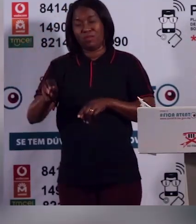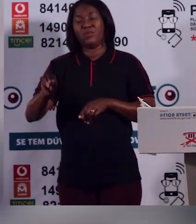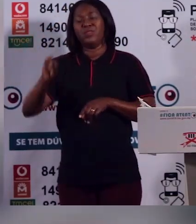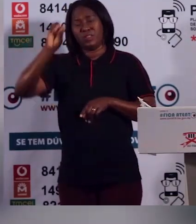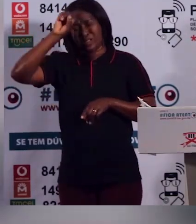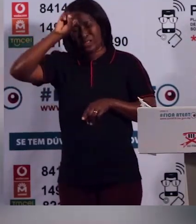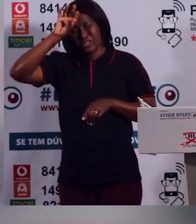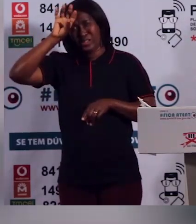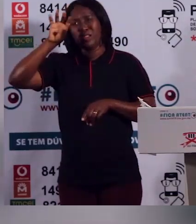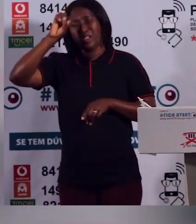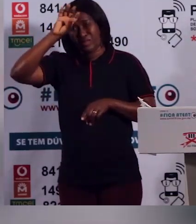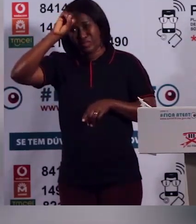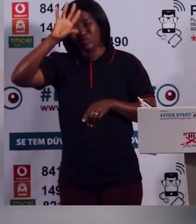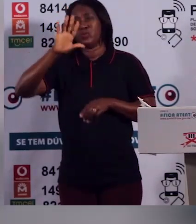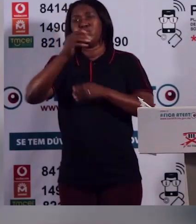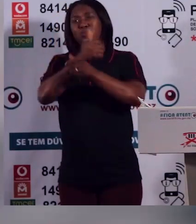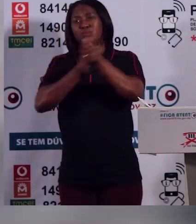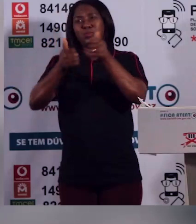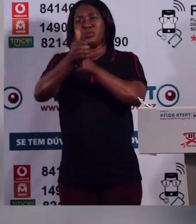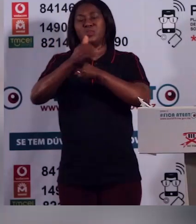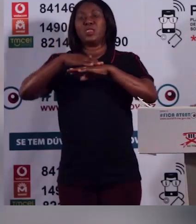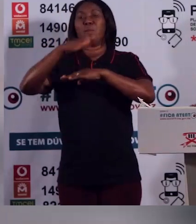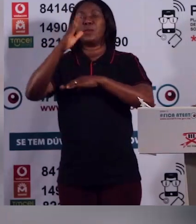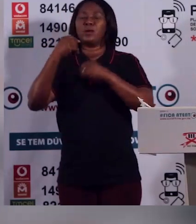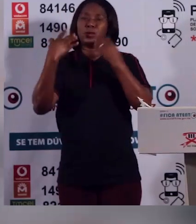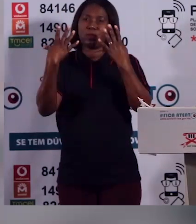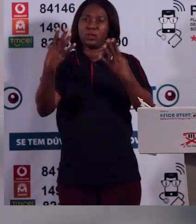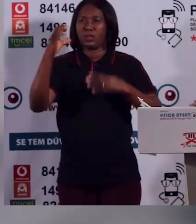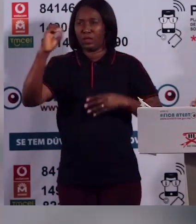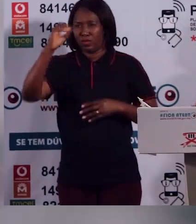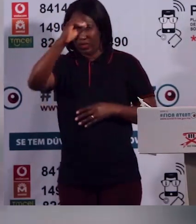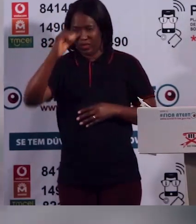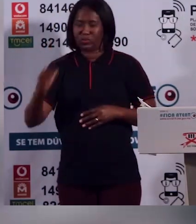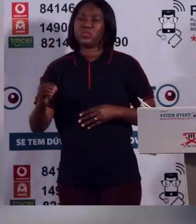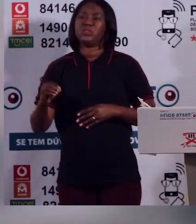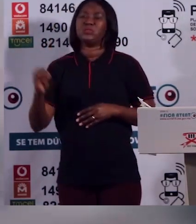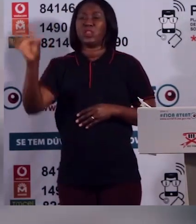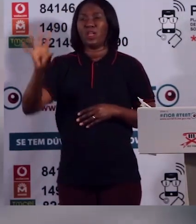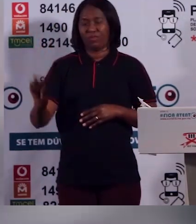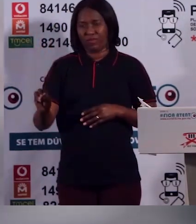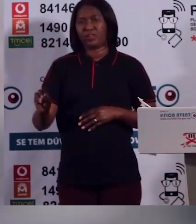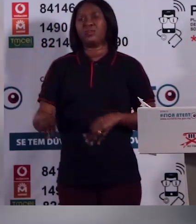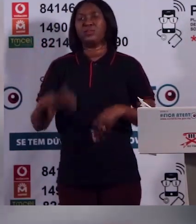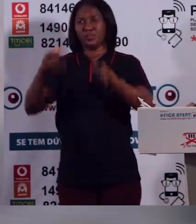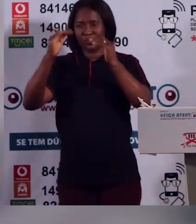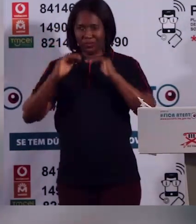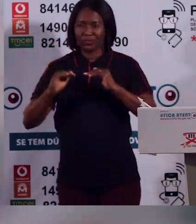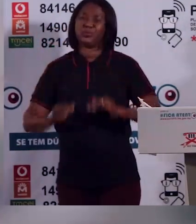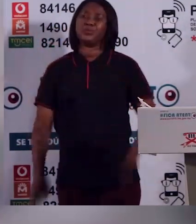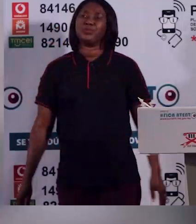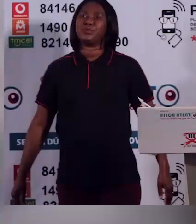Sul representa mais de 90% dos casos registrados na nossa região. Próximo, por favor.